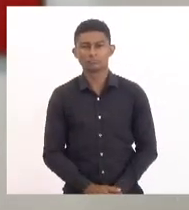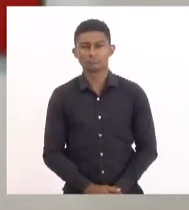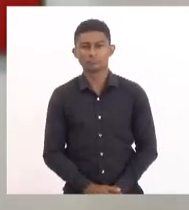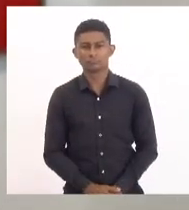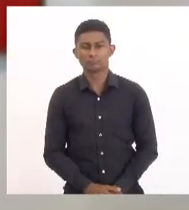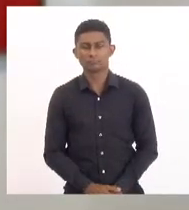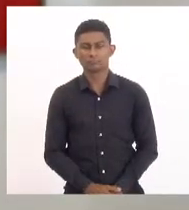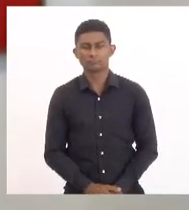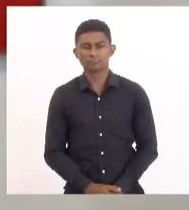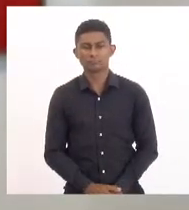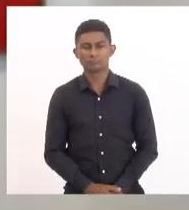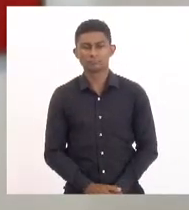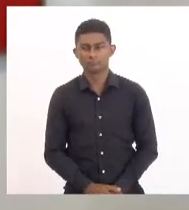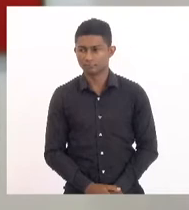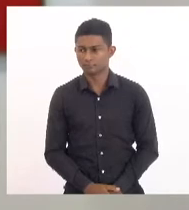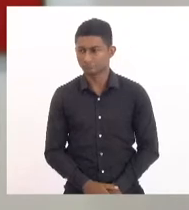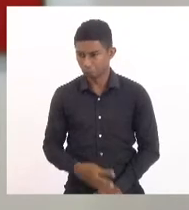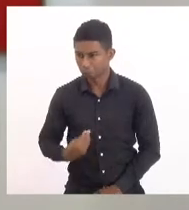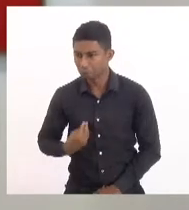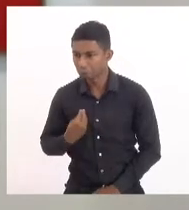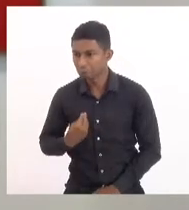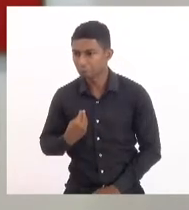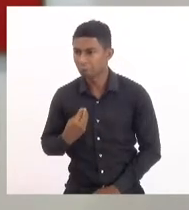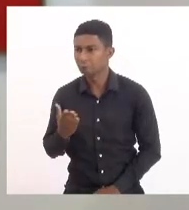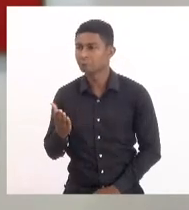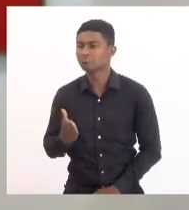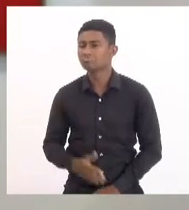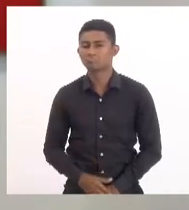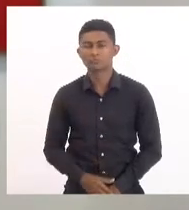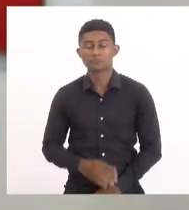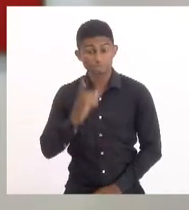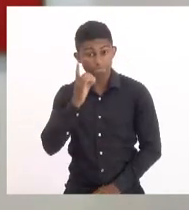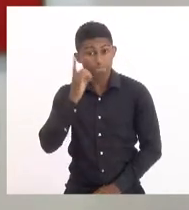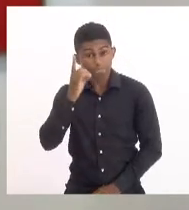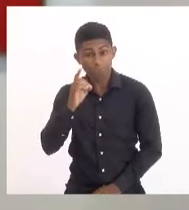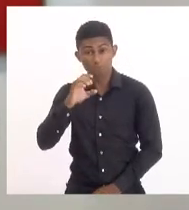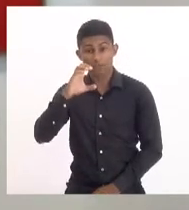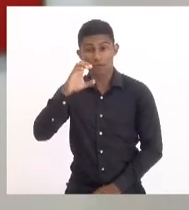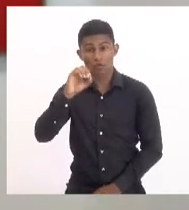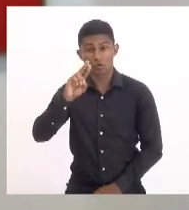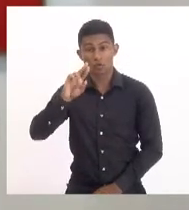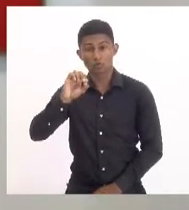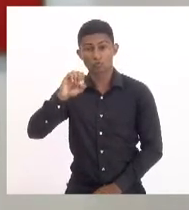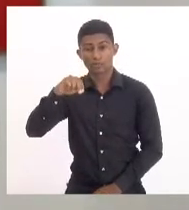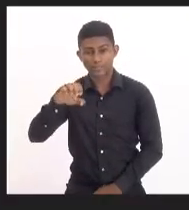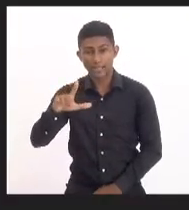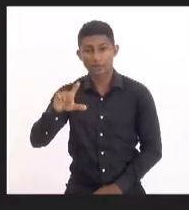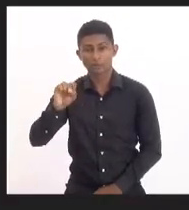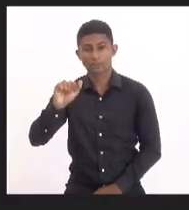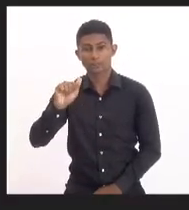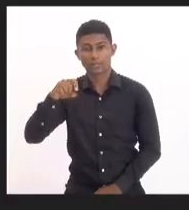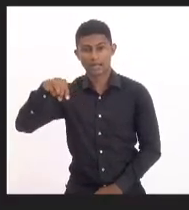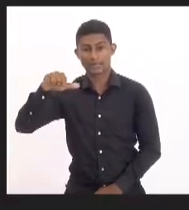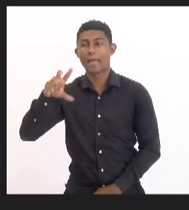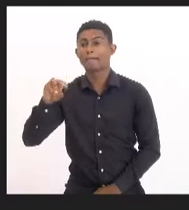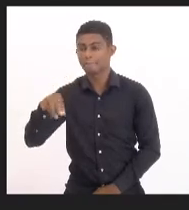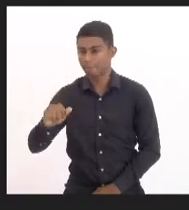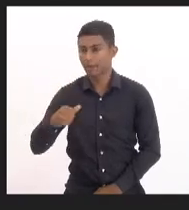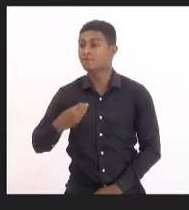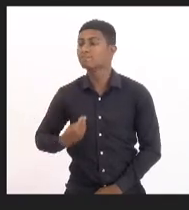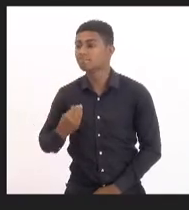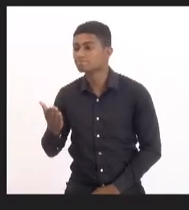Deputado Carlos Augusto. Deputado Coronel Salema. Boa tarde, presidente. O